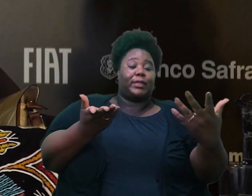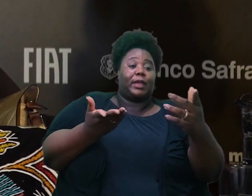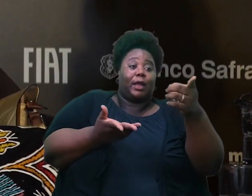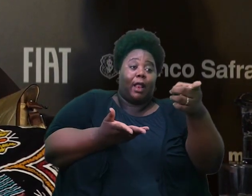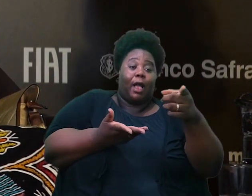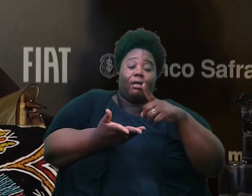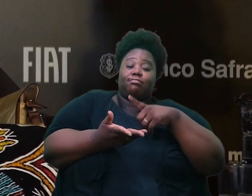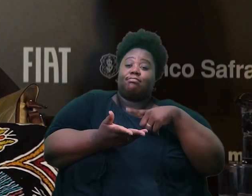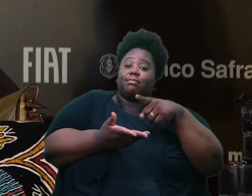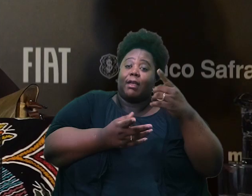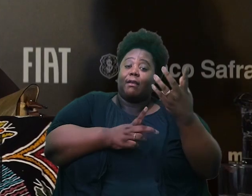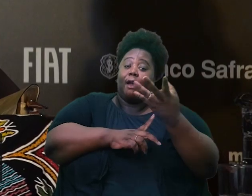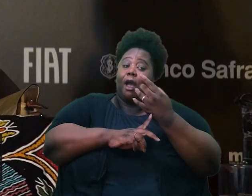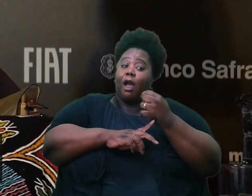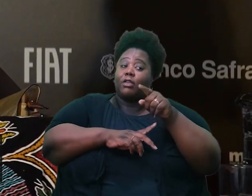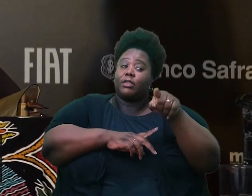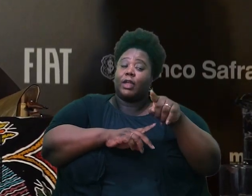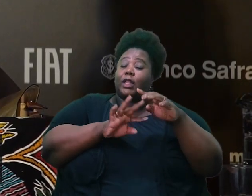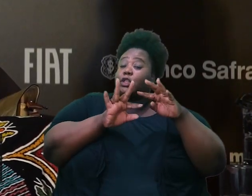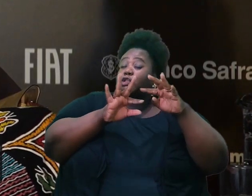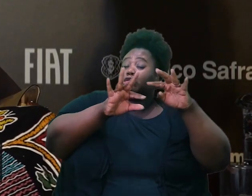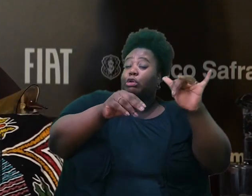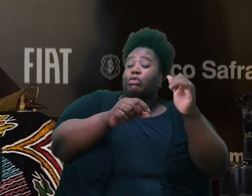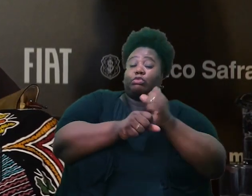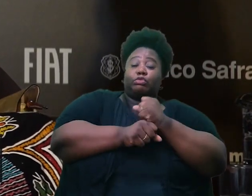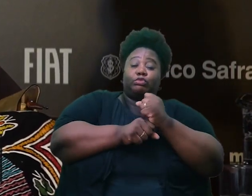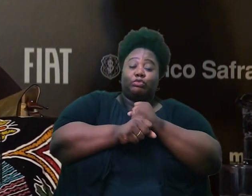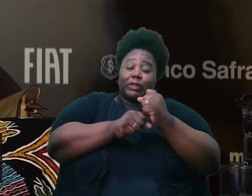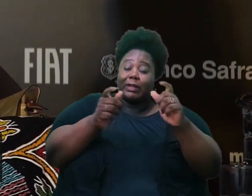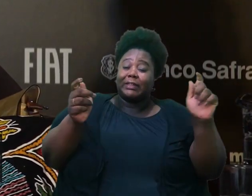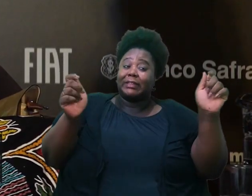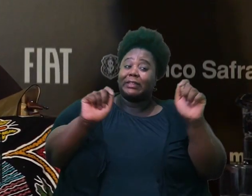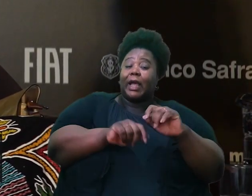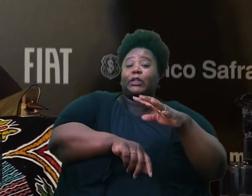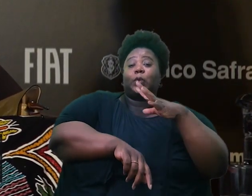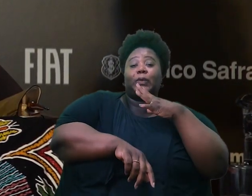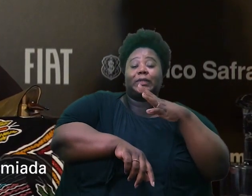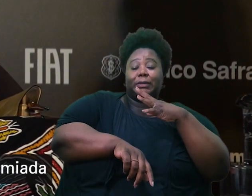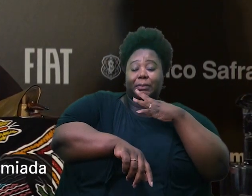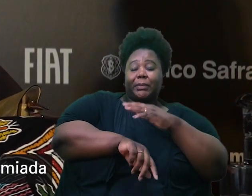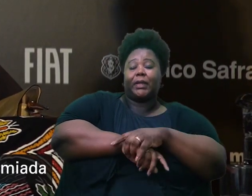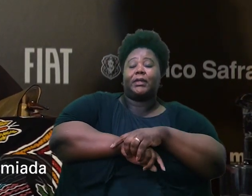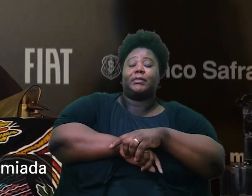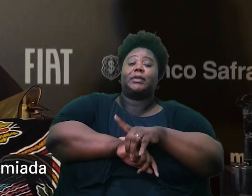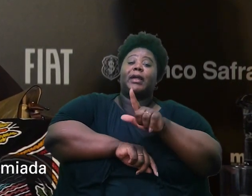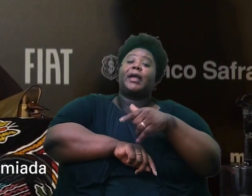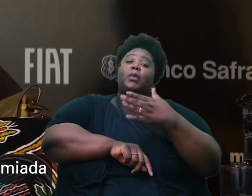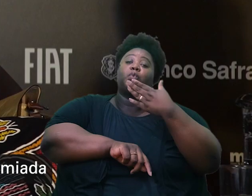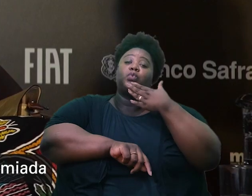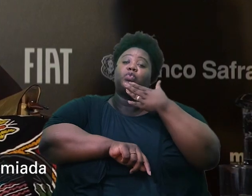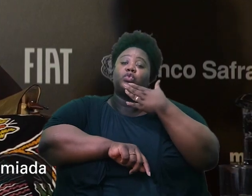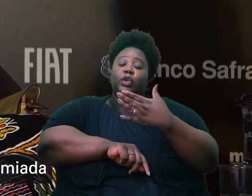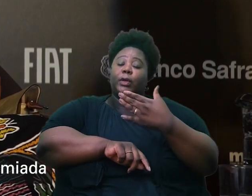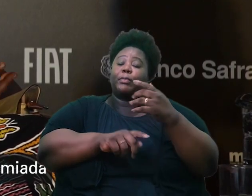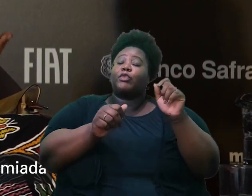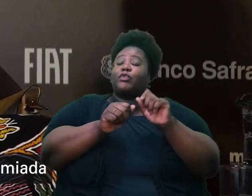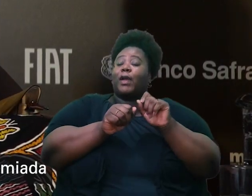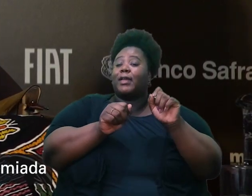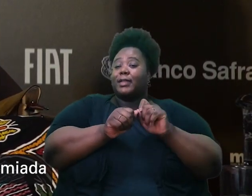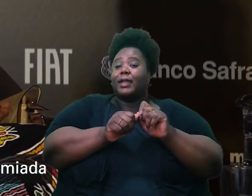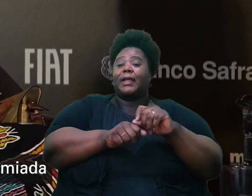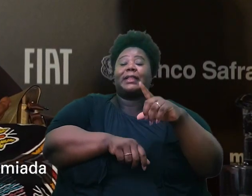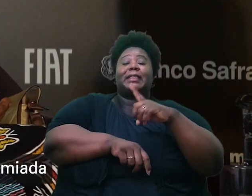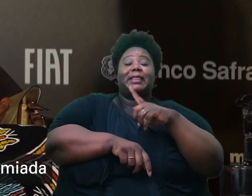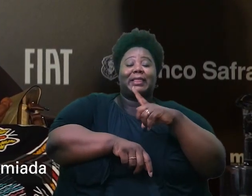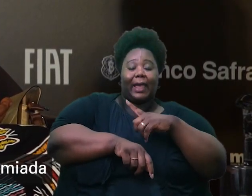está, ou seja, em todos os âmbitos possíveis do conhecimento, esse tipo de produção